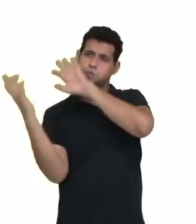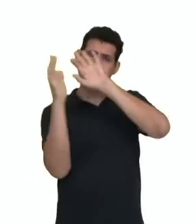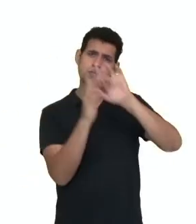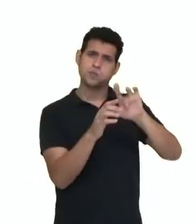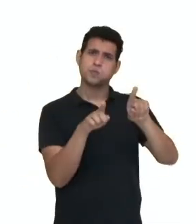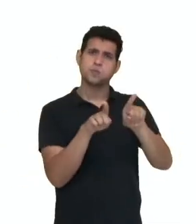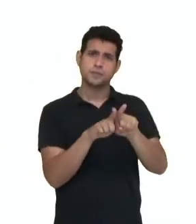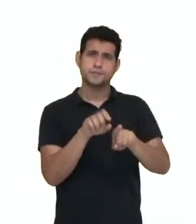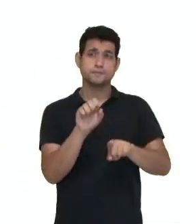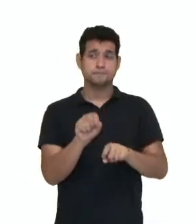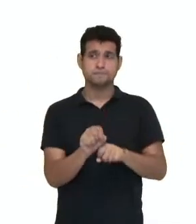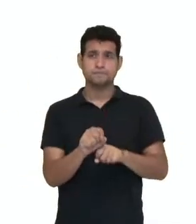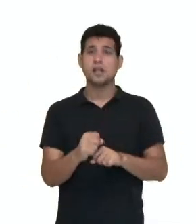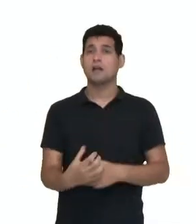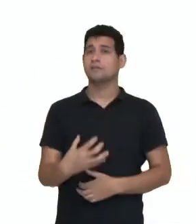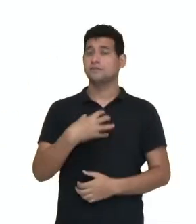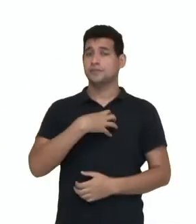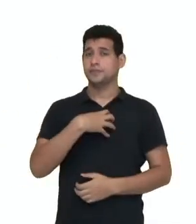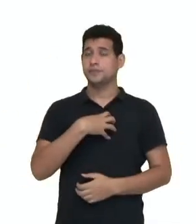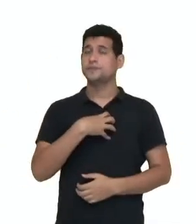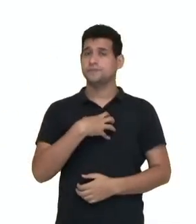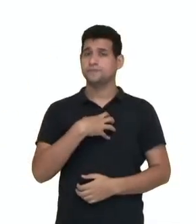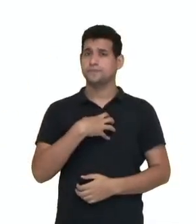então, chegam a Salvador, na Bahia.